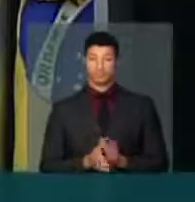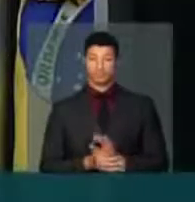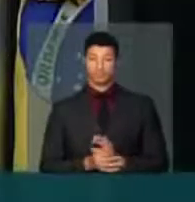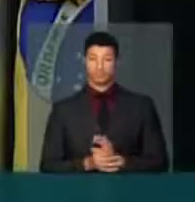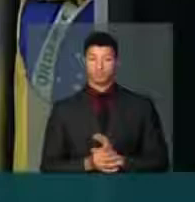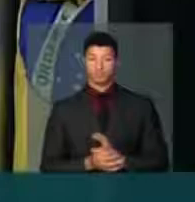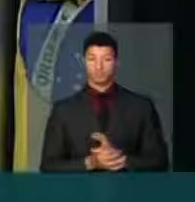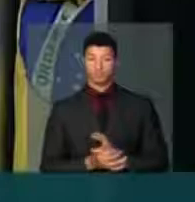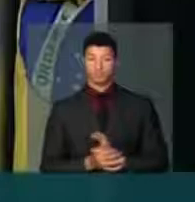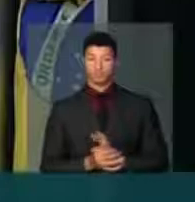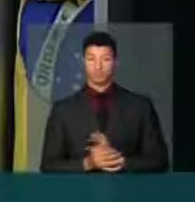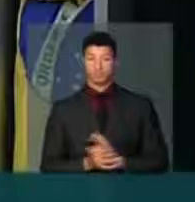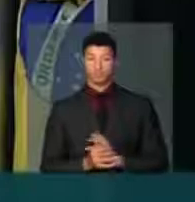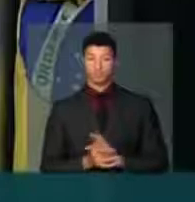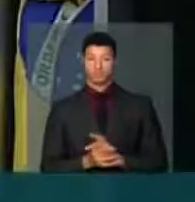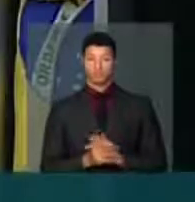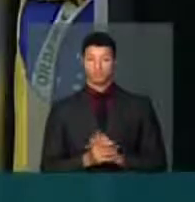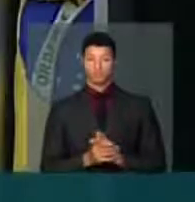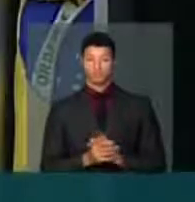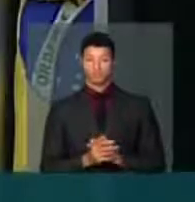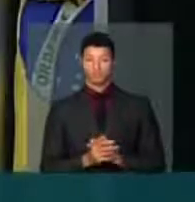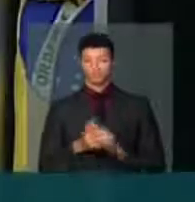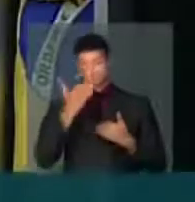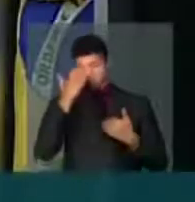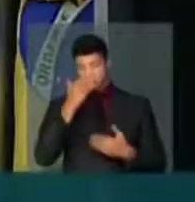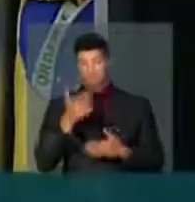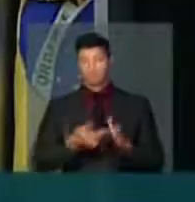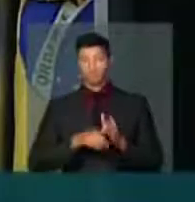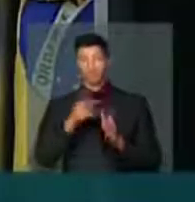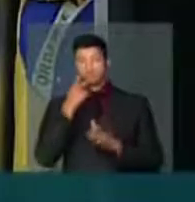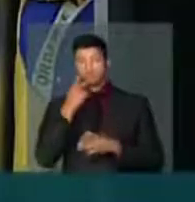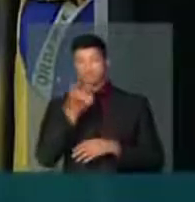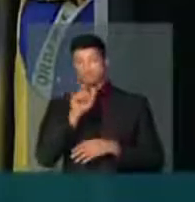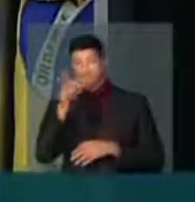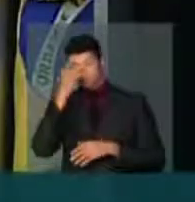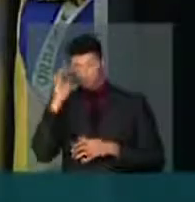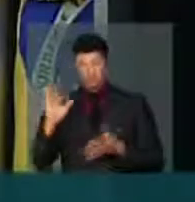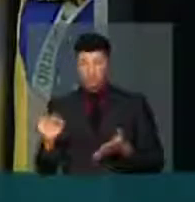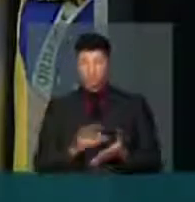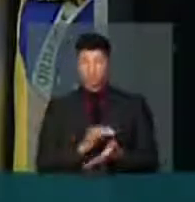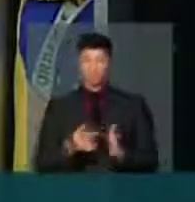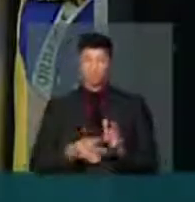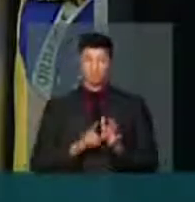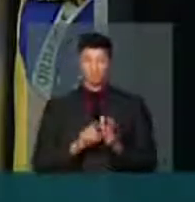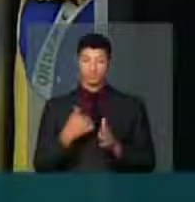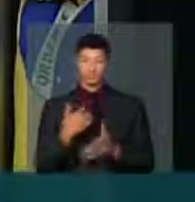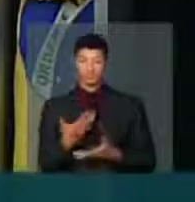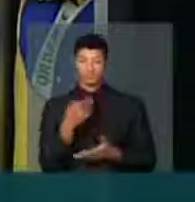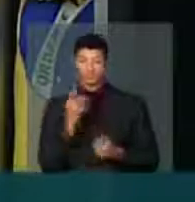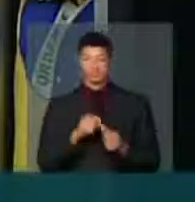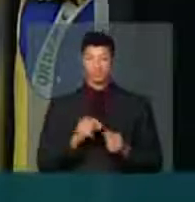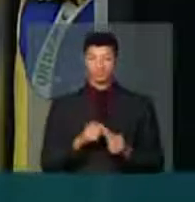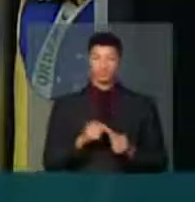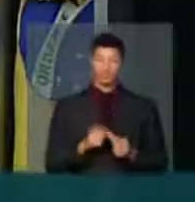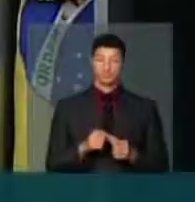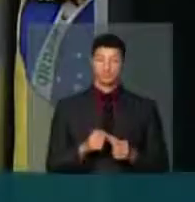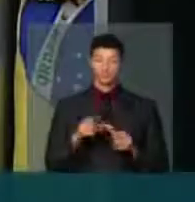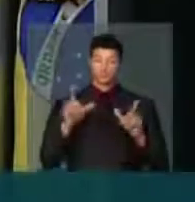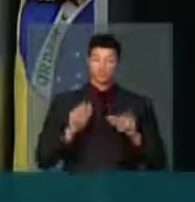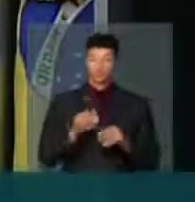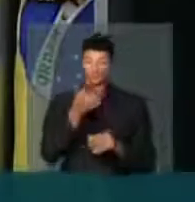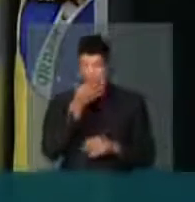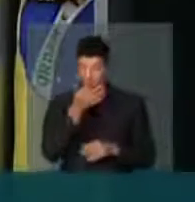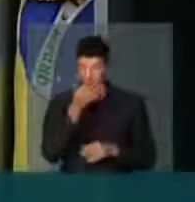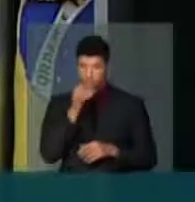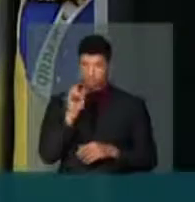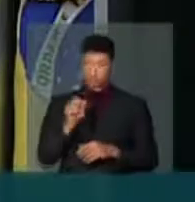e antes de dar a palavra ao próximo, a parte antes, eu queria só fazer um pequeno